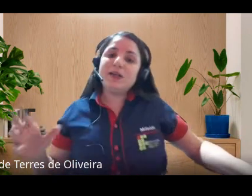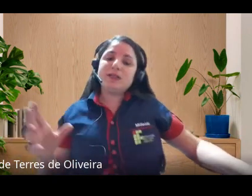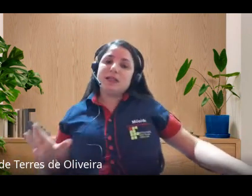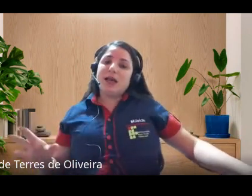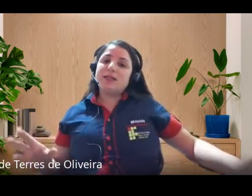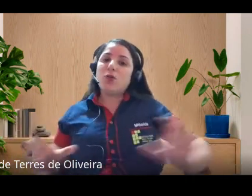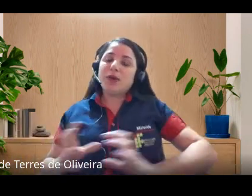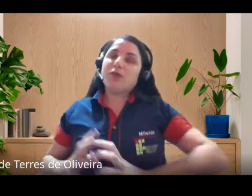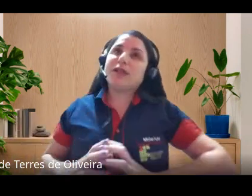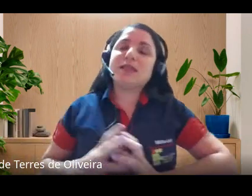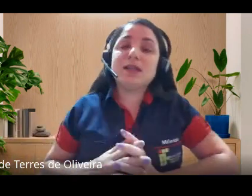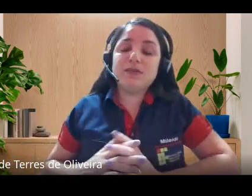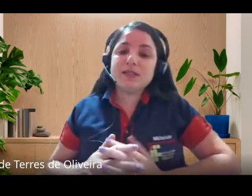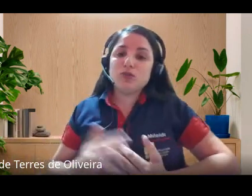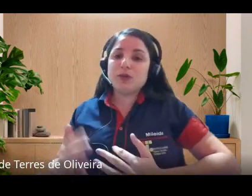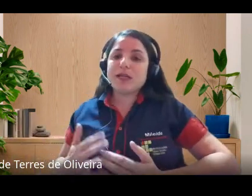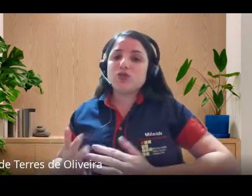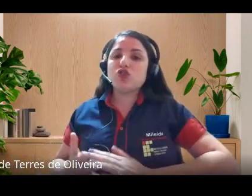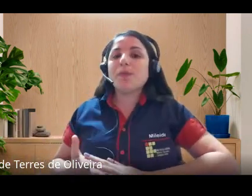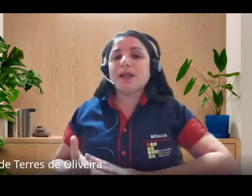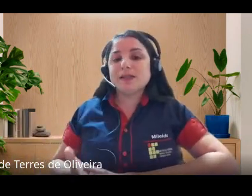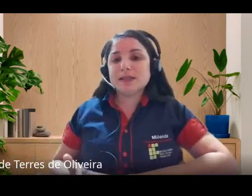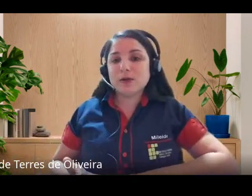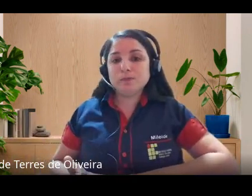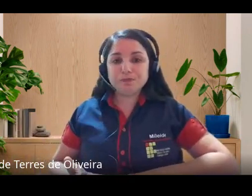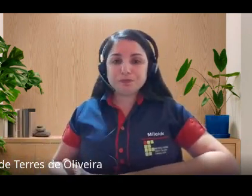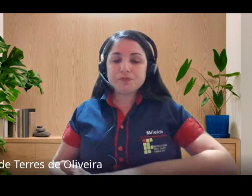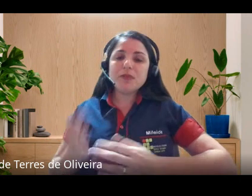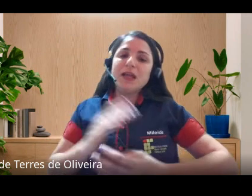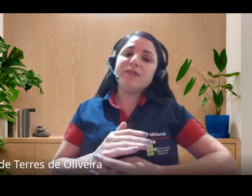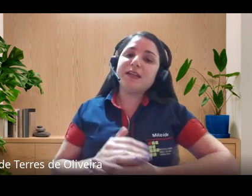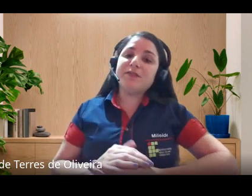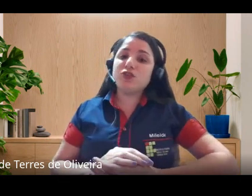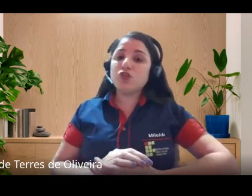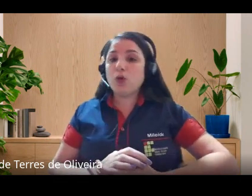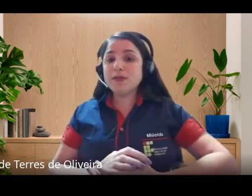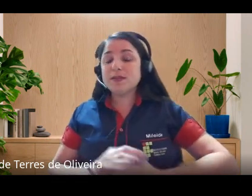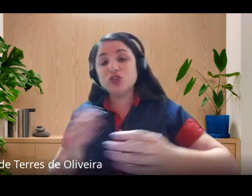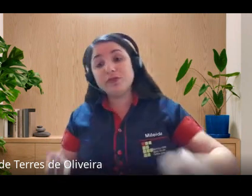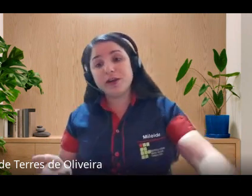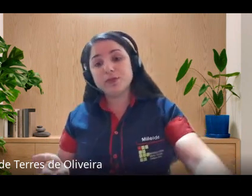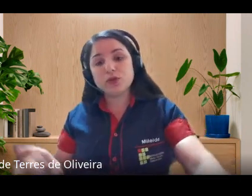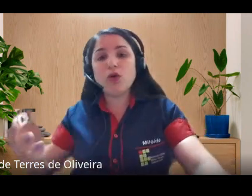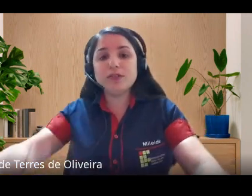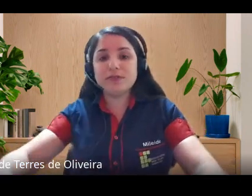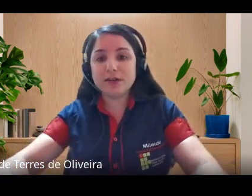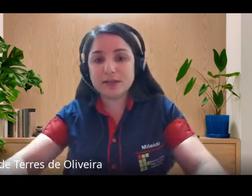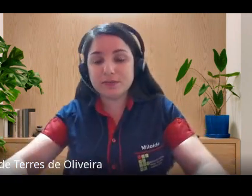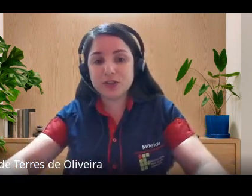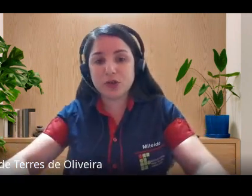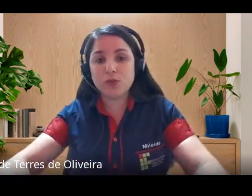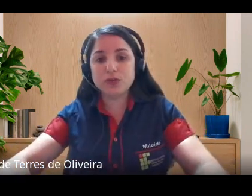Na língua de sinais, como que acontece essa derivação no processo de nominalização? Ele vai derivar de nomes, de verbos ou